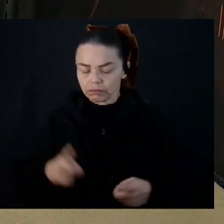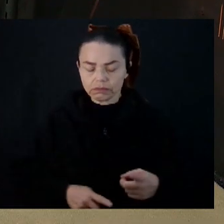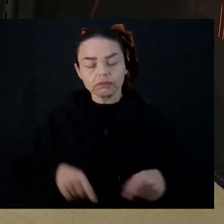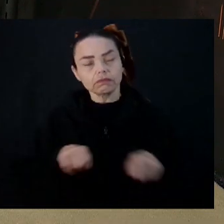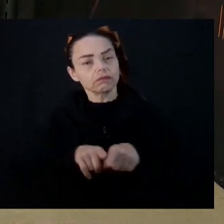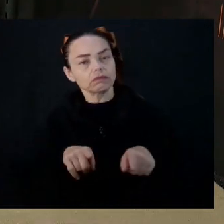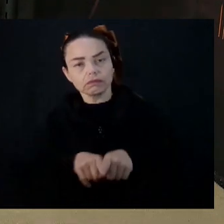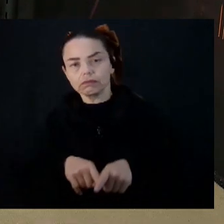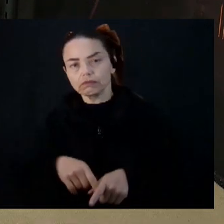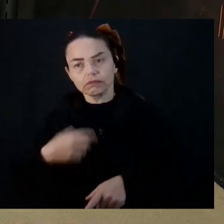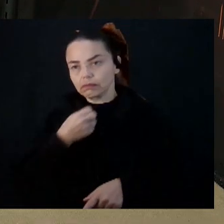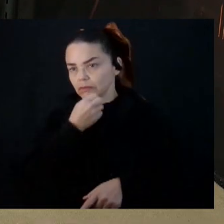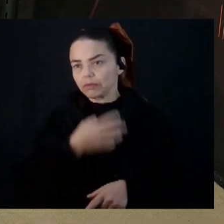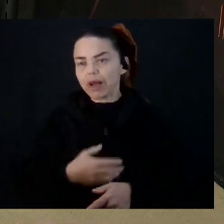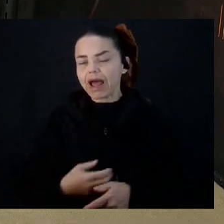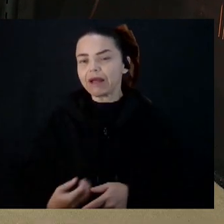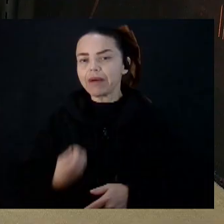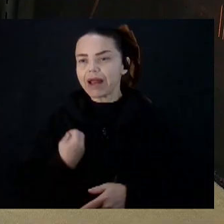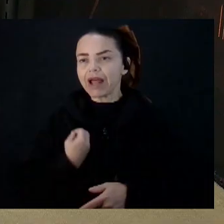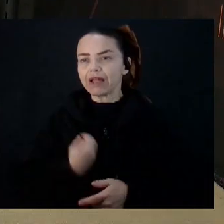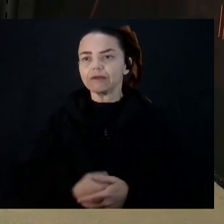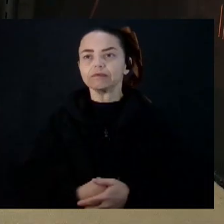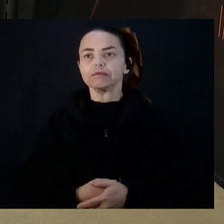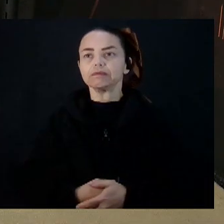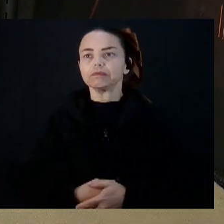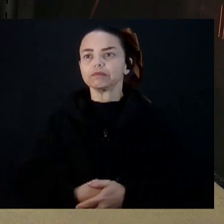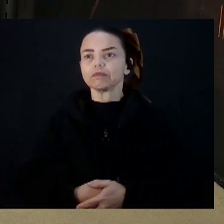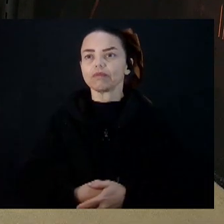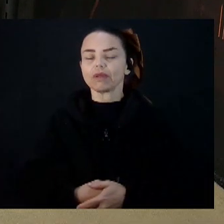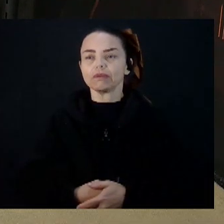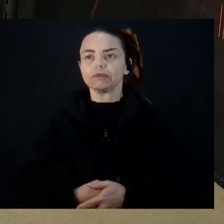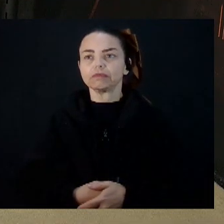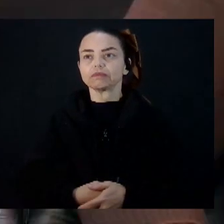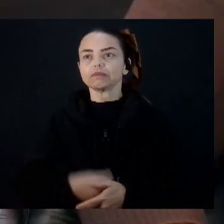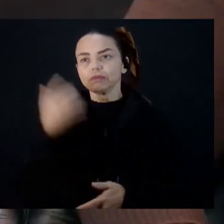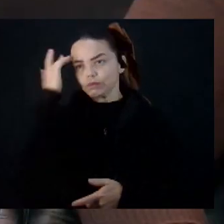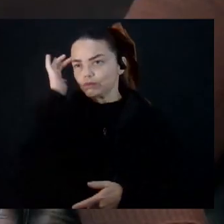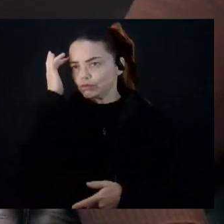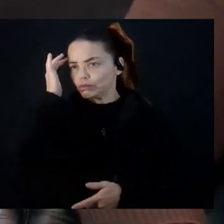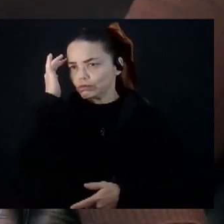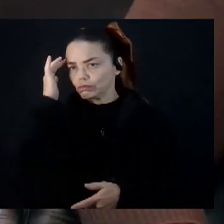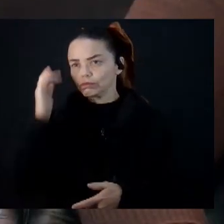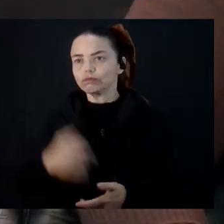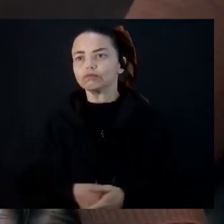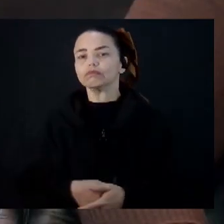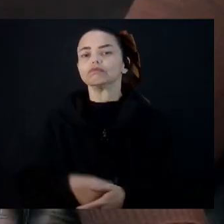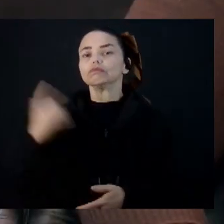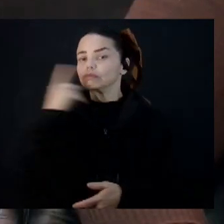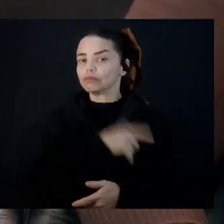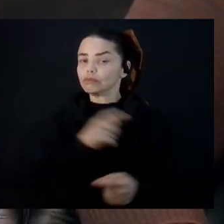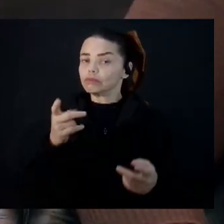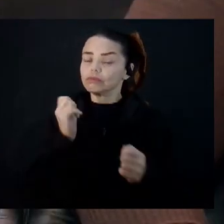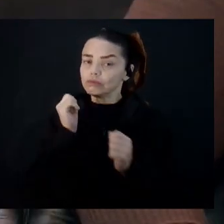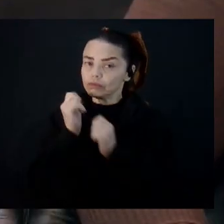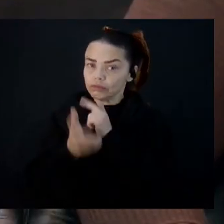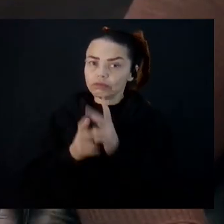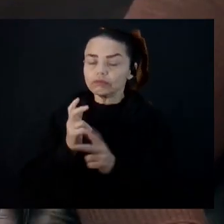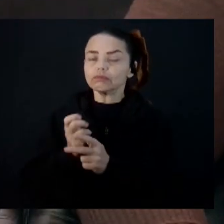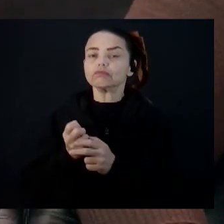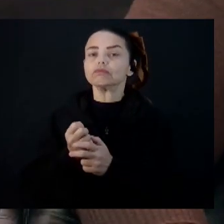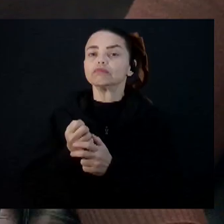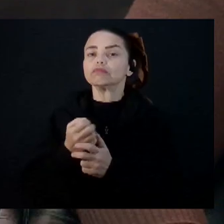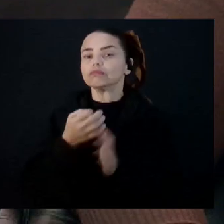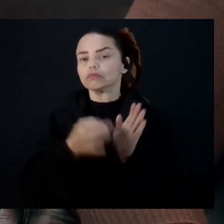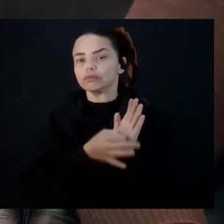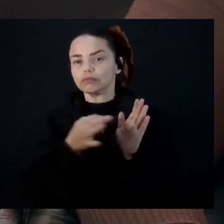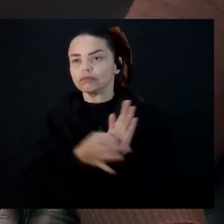criança também. E aí? Eu acho que dentro do que a criança já consegue verbalizar, consegue dar a opinião dela, é muito importante